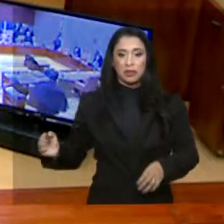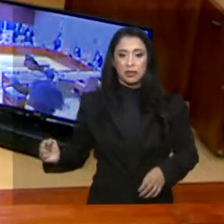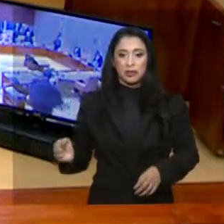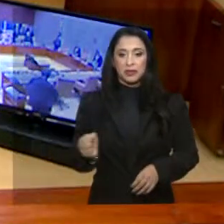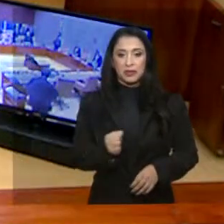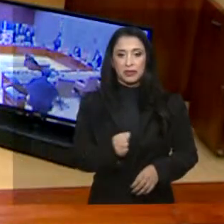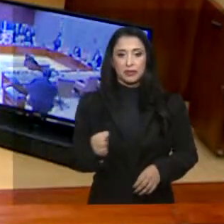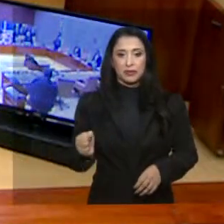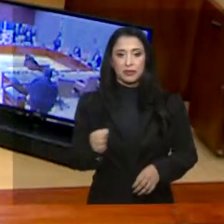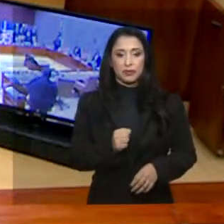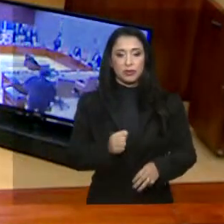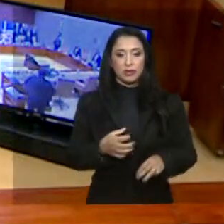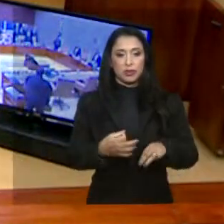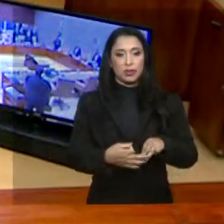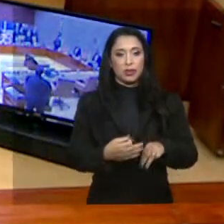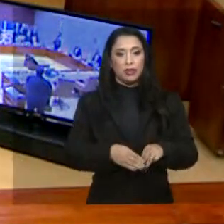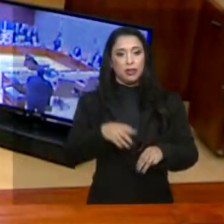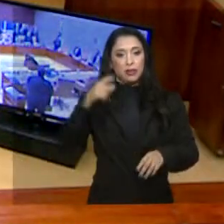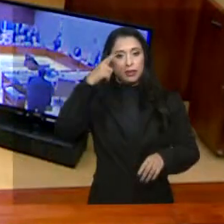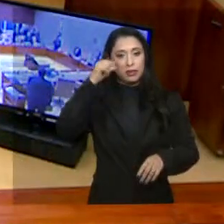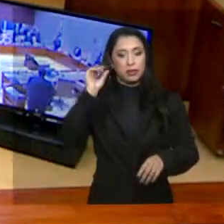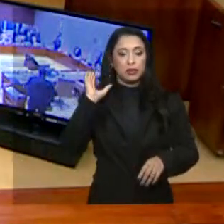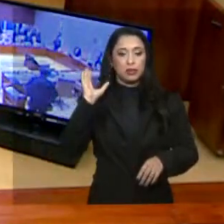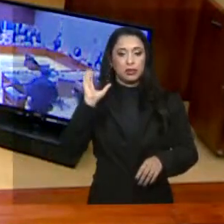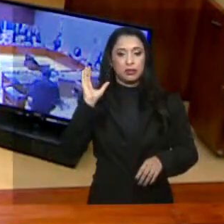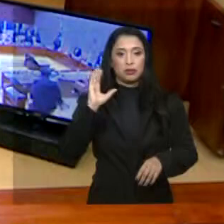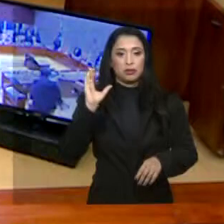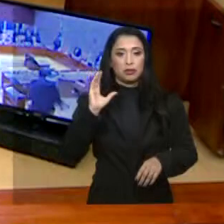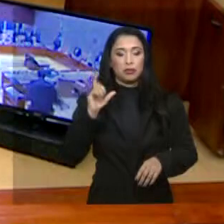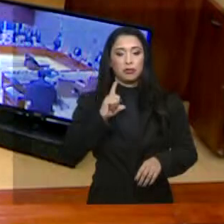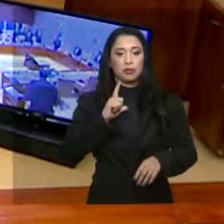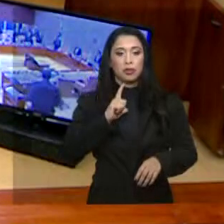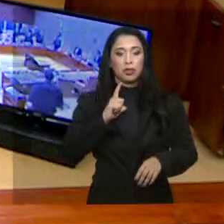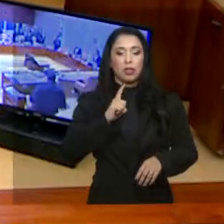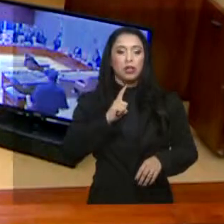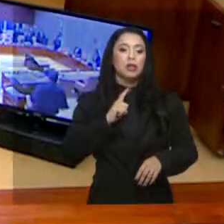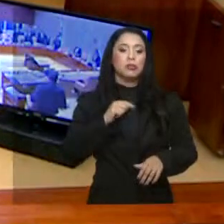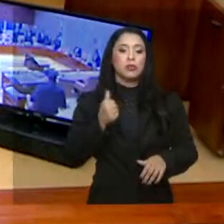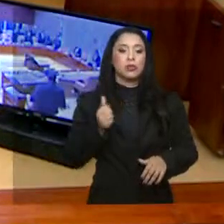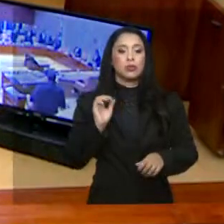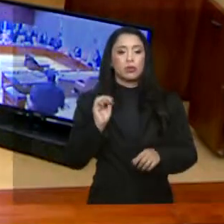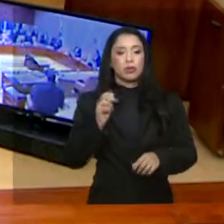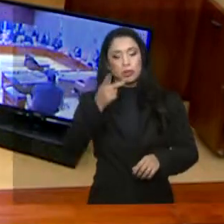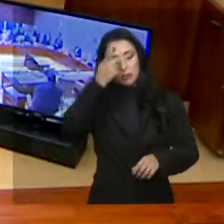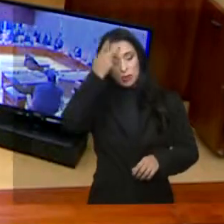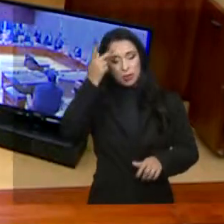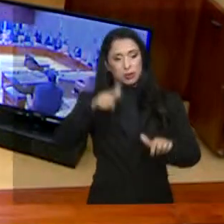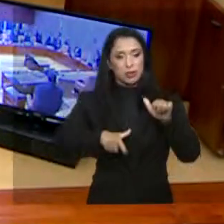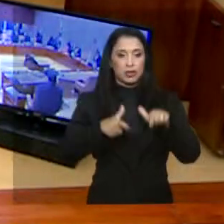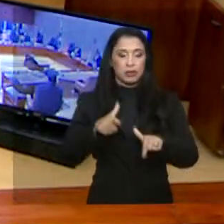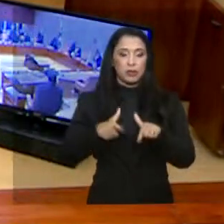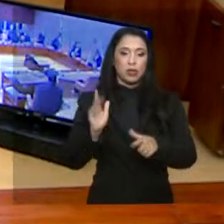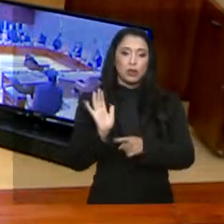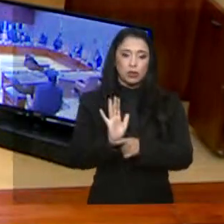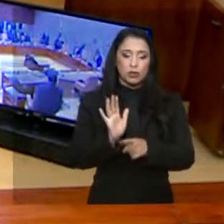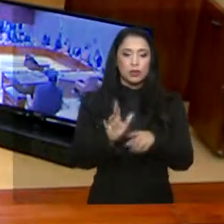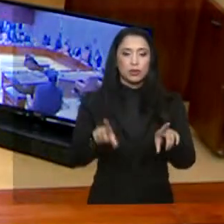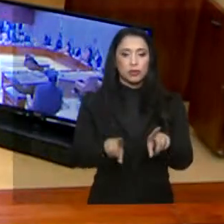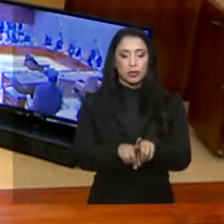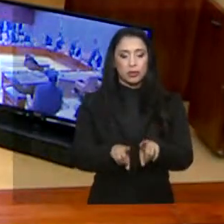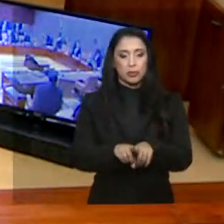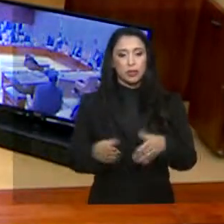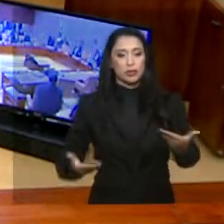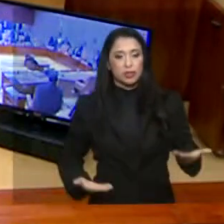respectivos lugares. O ministro Rosa Weber já está no respectivo lugar, os auxiliares de plenário também, os servidores do Supremo Tribunal Federal,